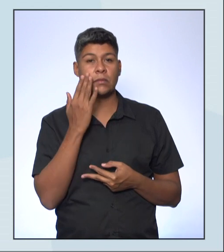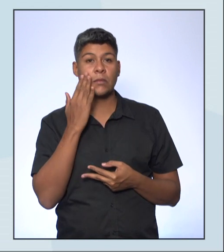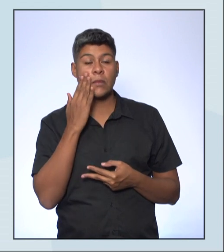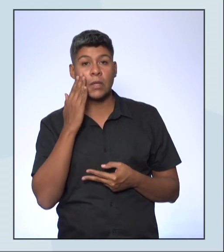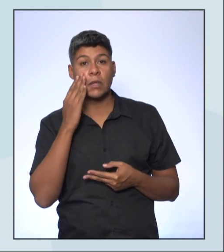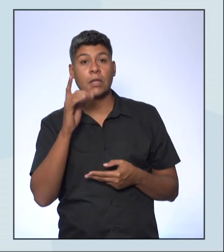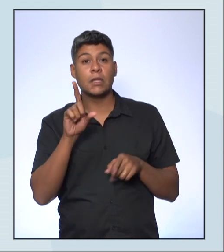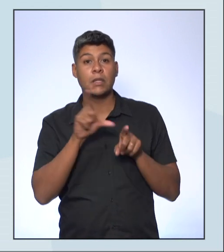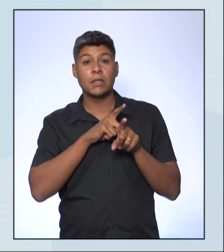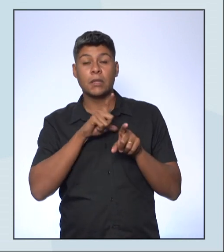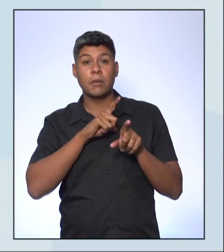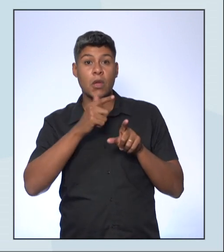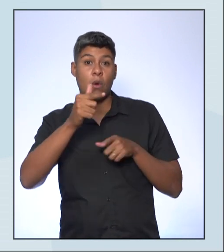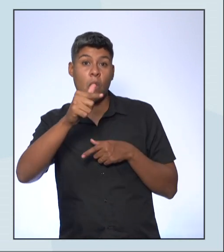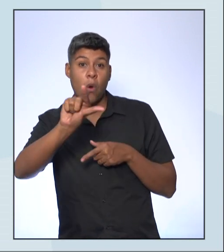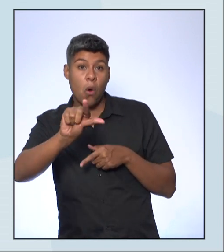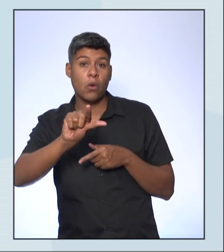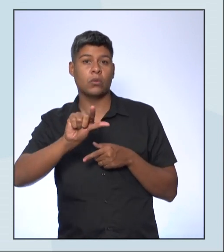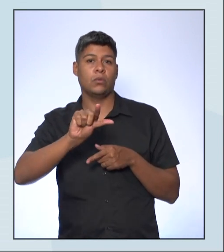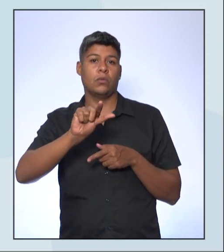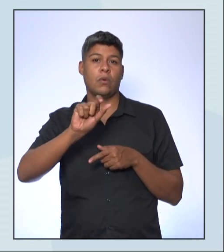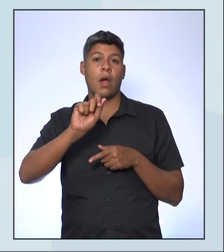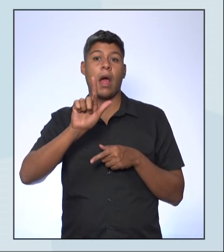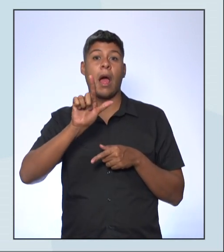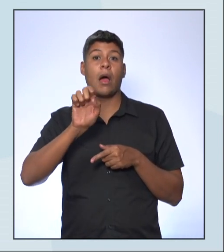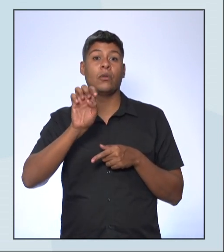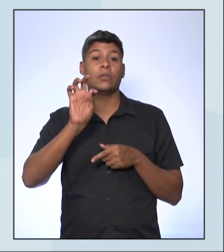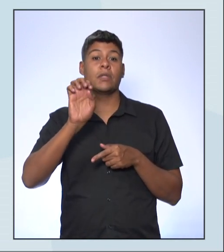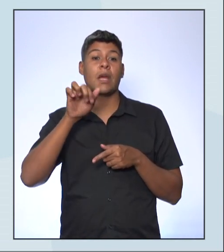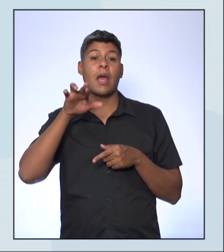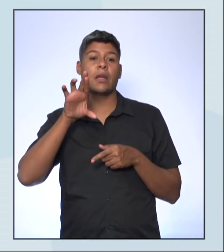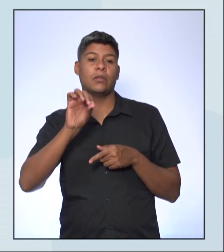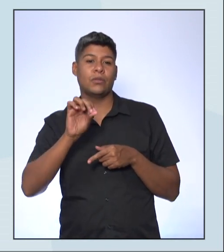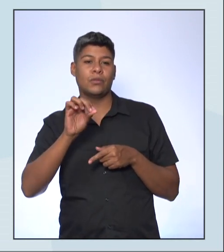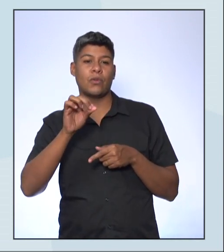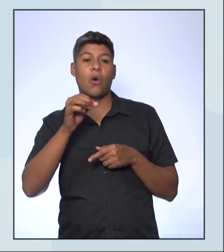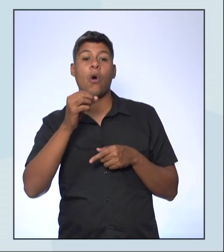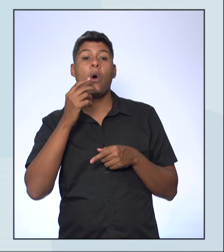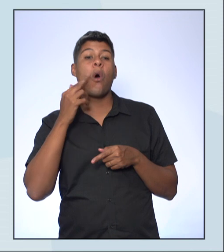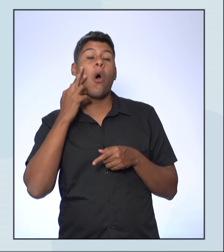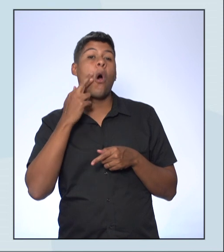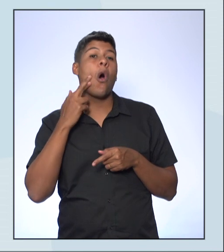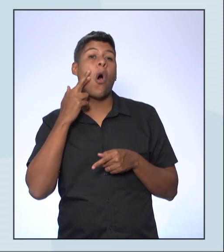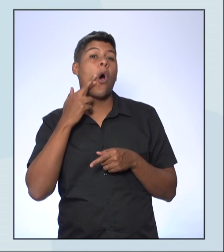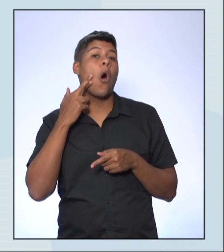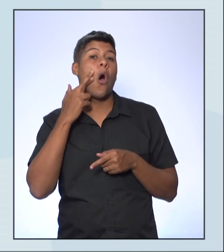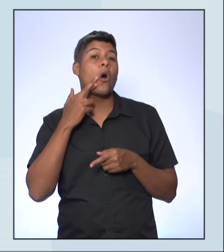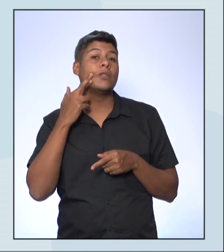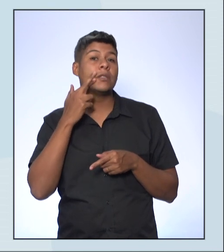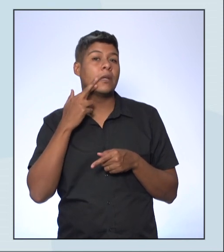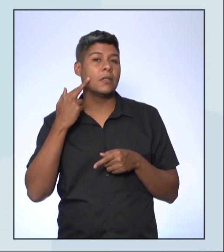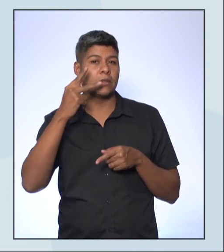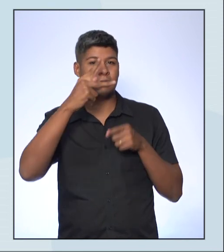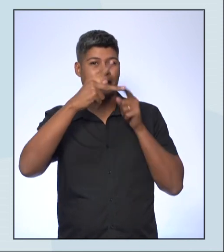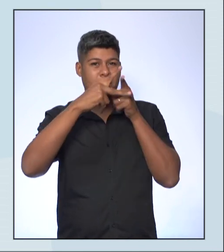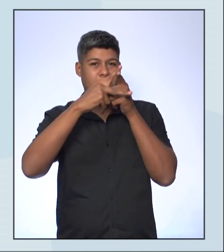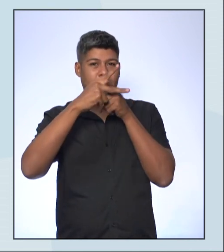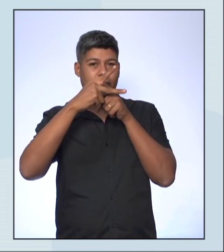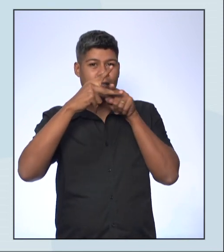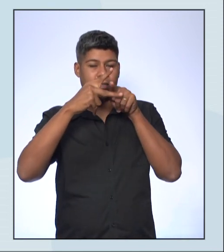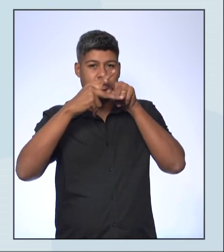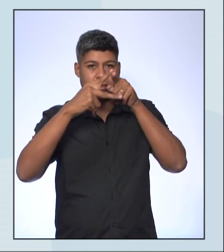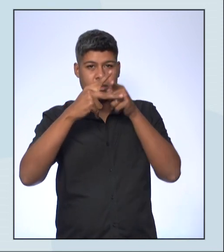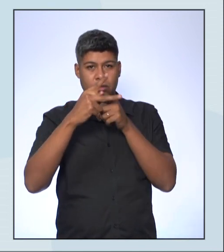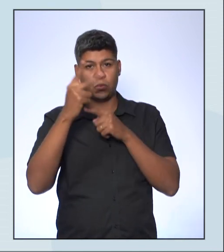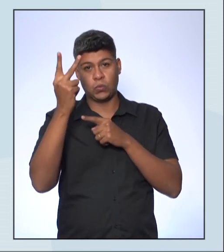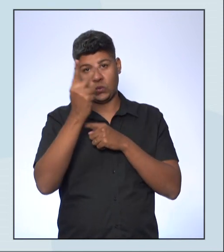Mas também tem outro alterno externo ali. No caso é o rosa. Se você Muito olhar bom. os dois rosas, também são alternos externos.